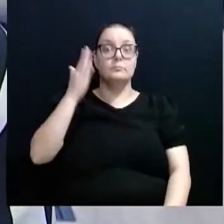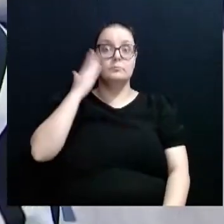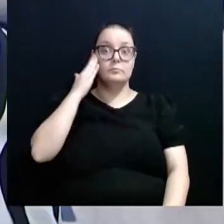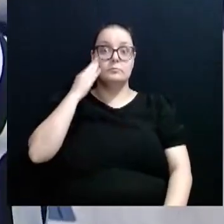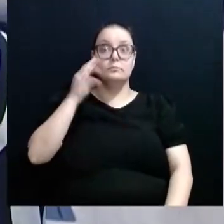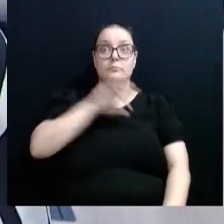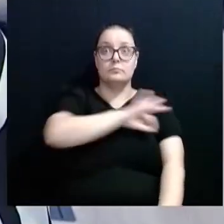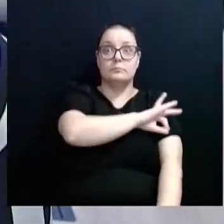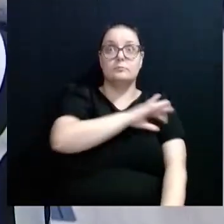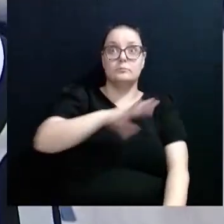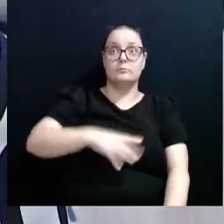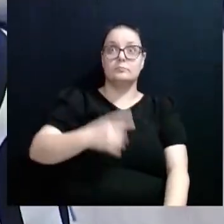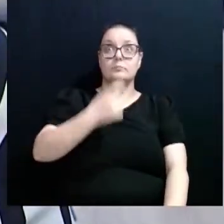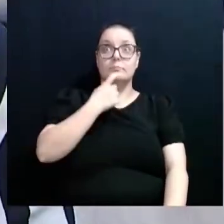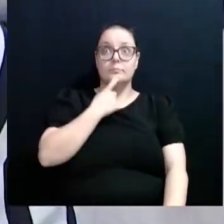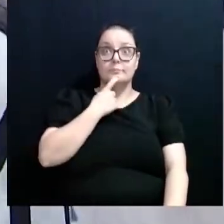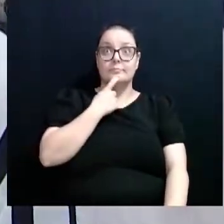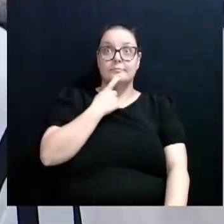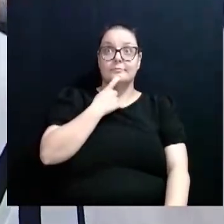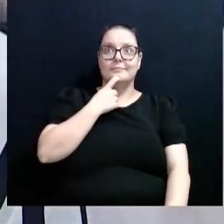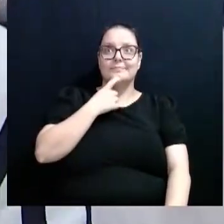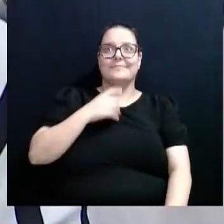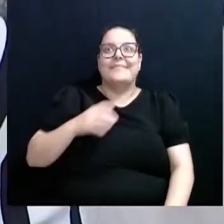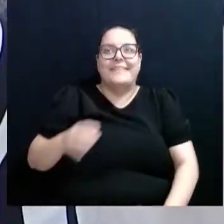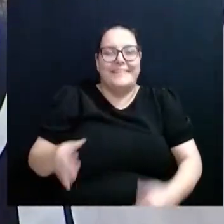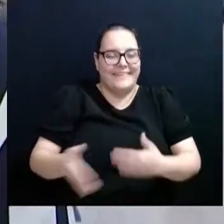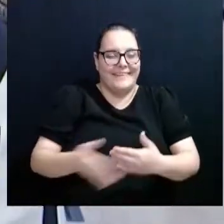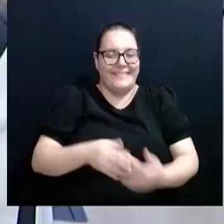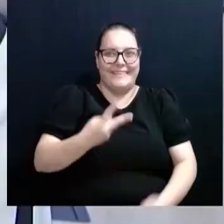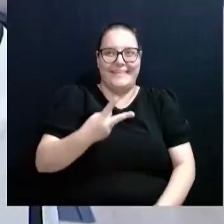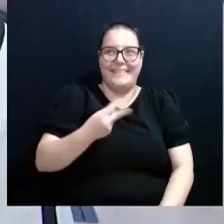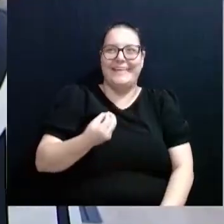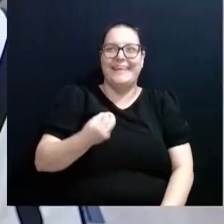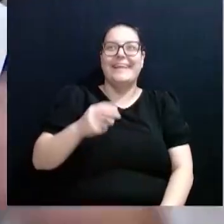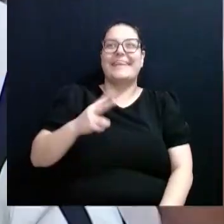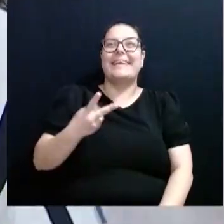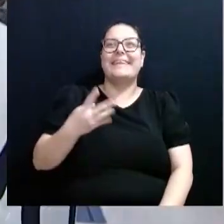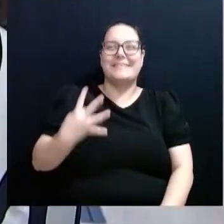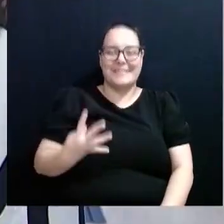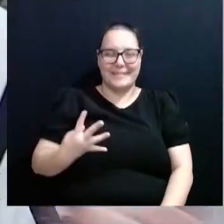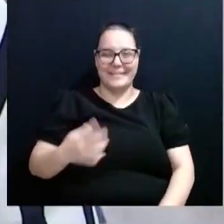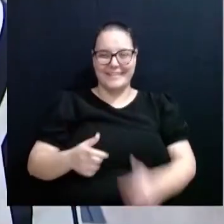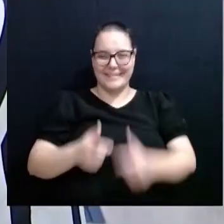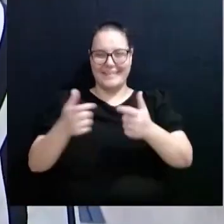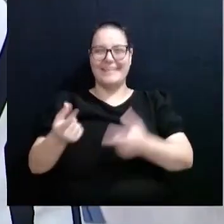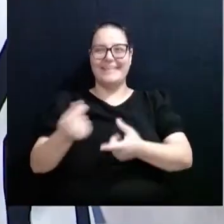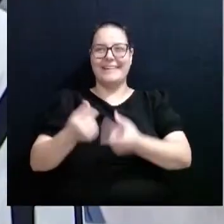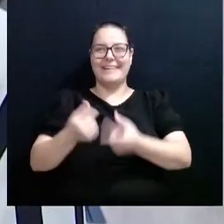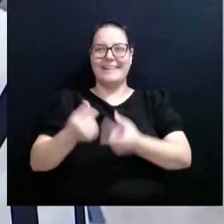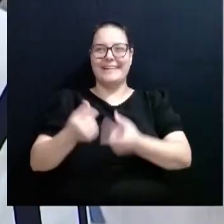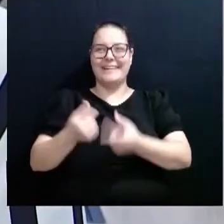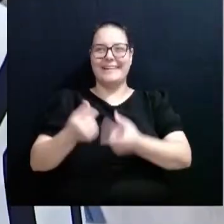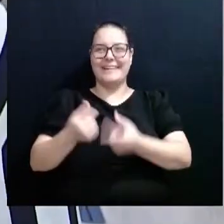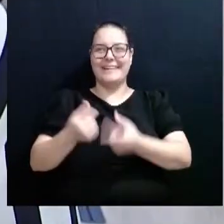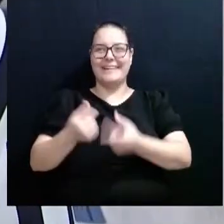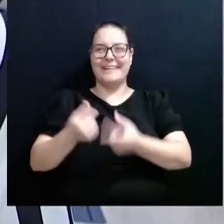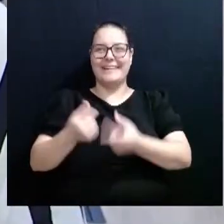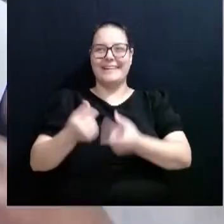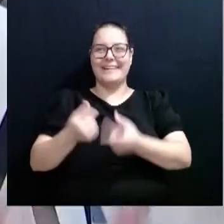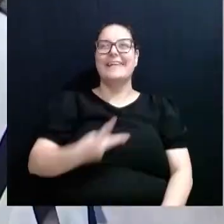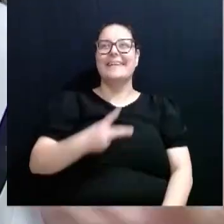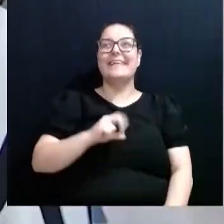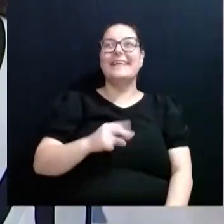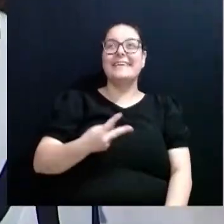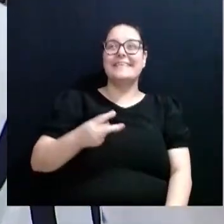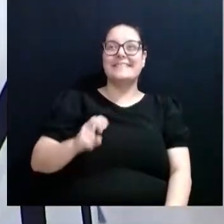Campinas fechou 2024 como a 10ª cidade com a maior arrecadação e o balanço de 2025, que deve sair agora no começo do